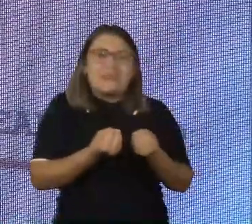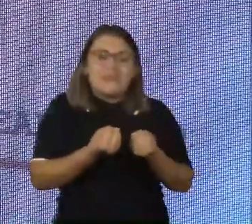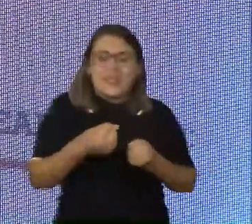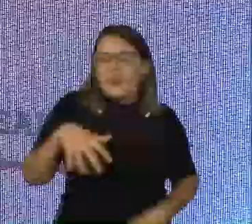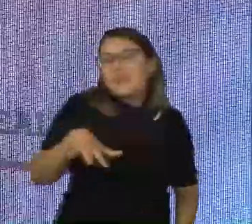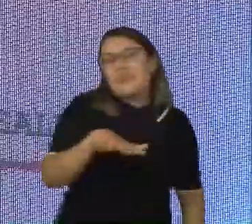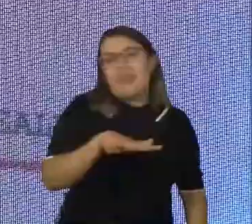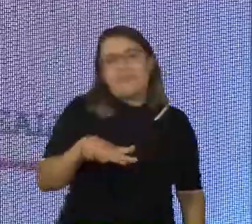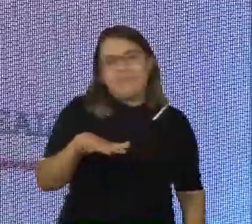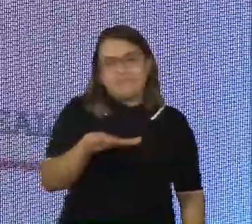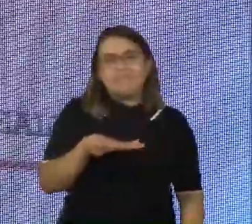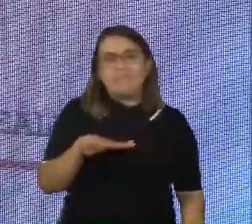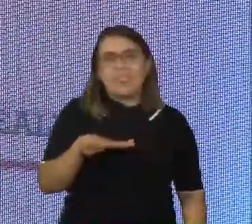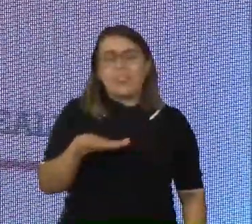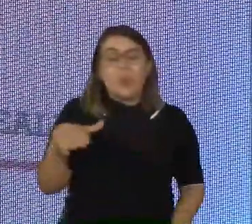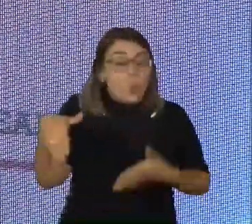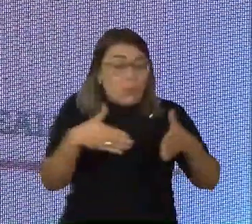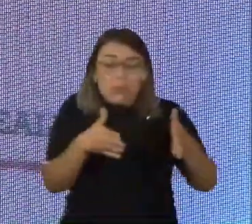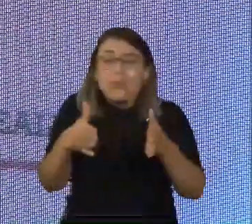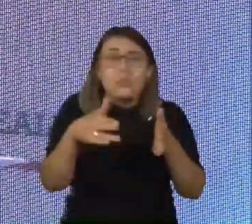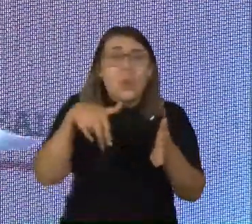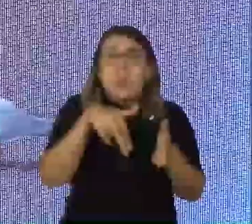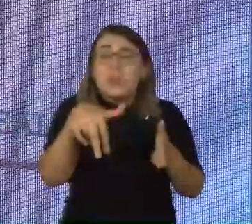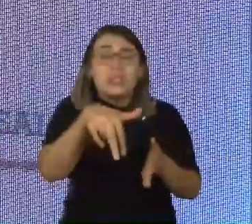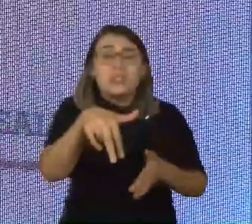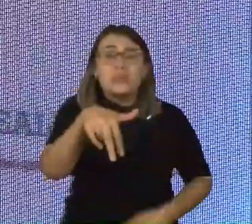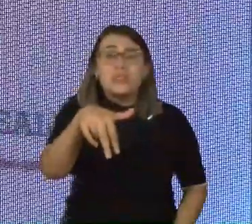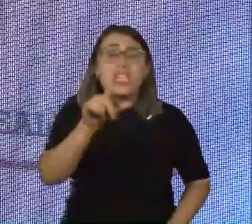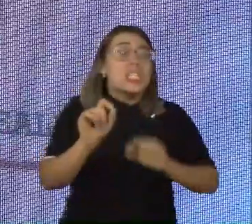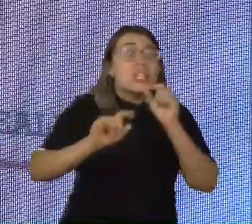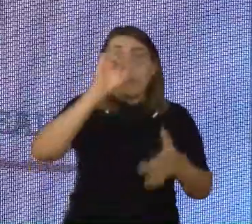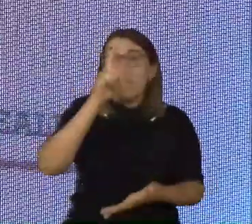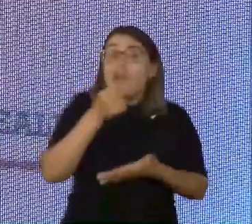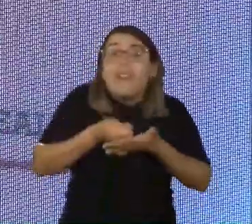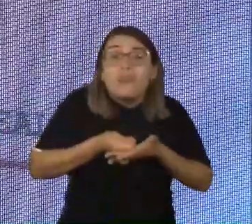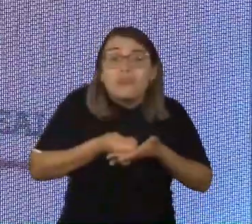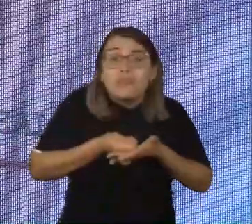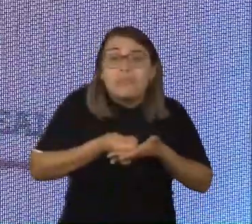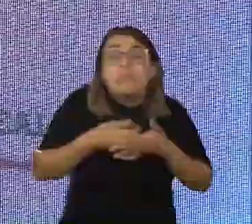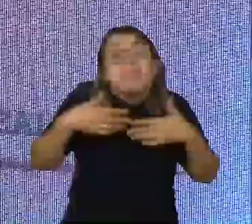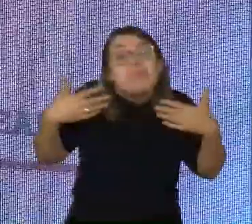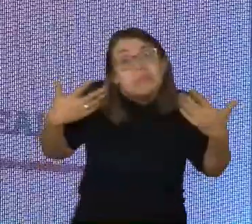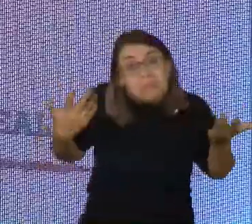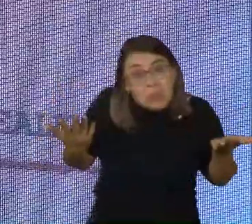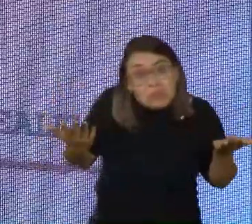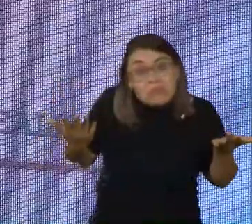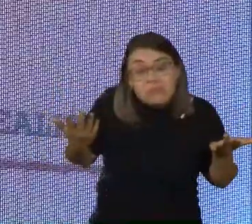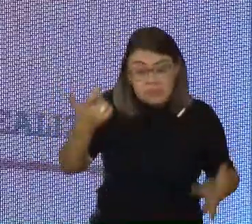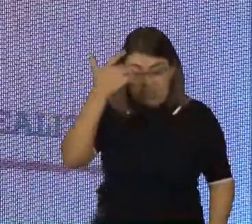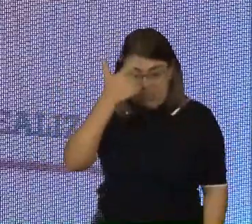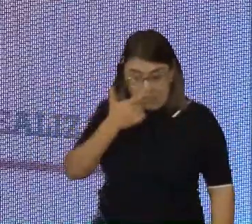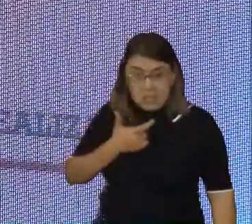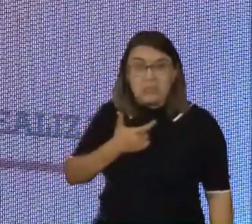espaço? E para onde estamos indo? Quem comanda tudo isso? Bom, eu,